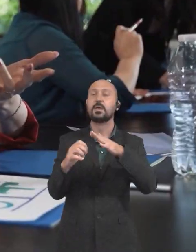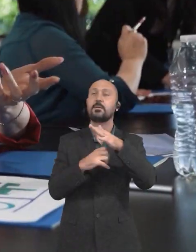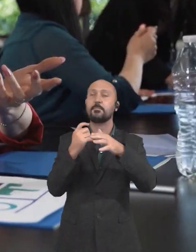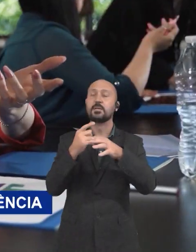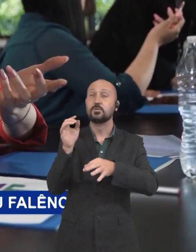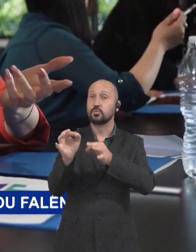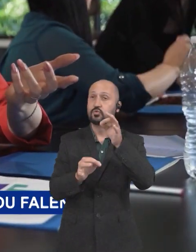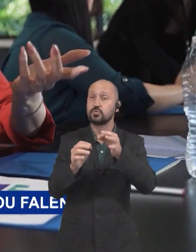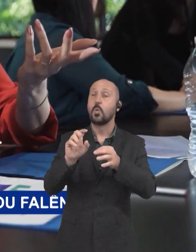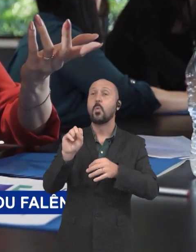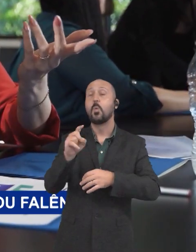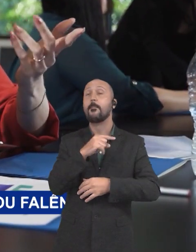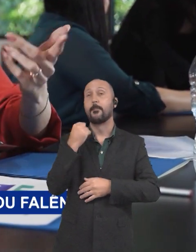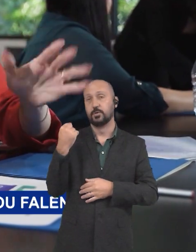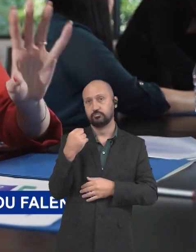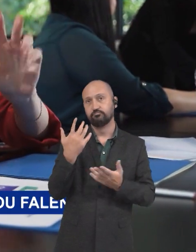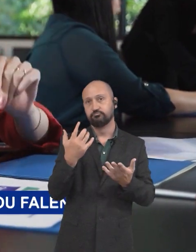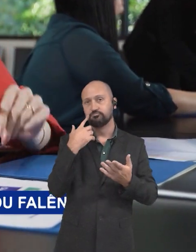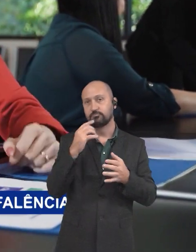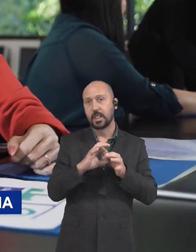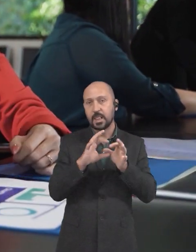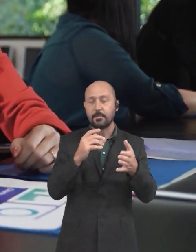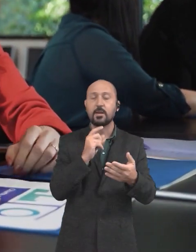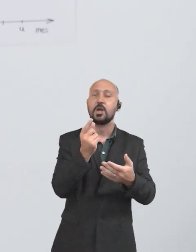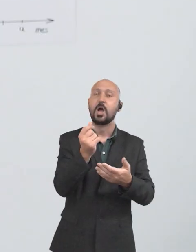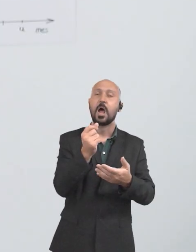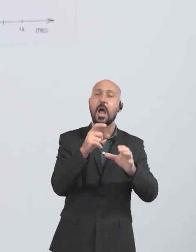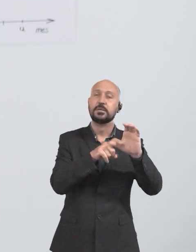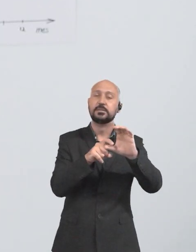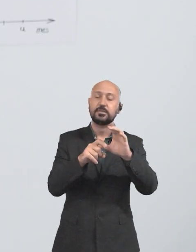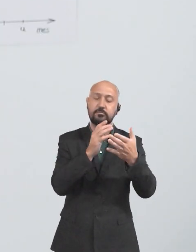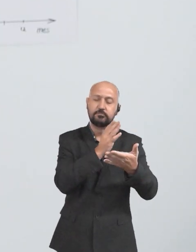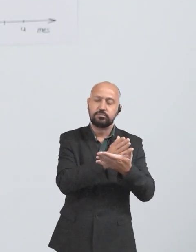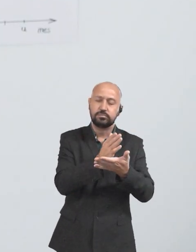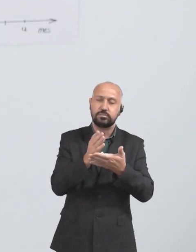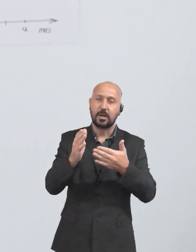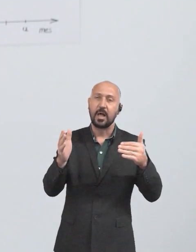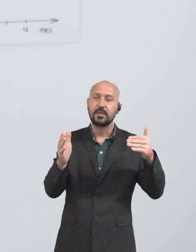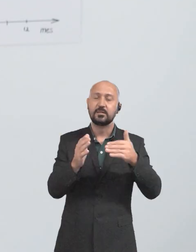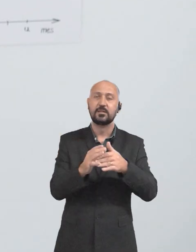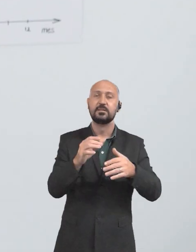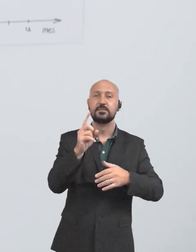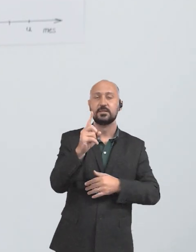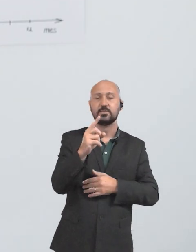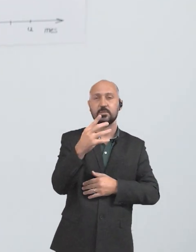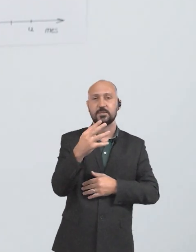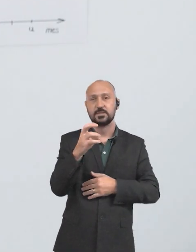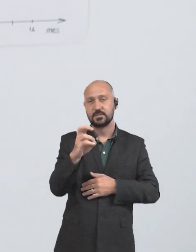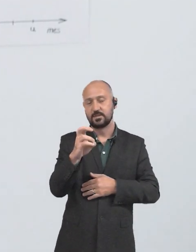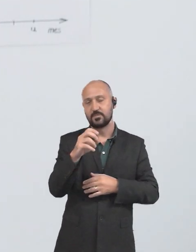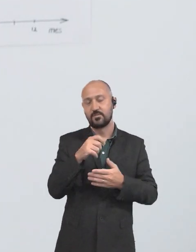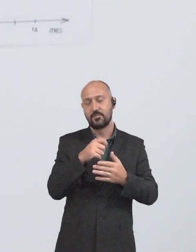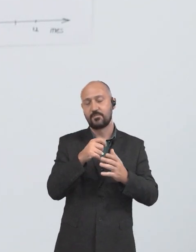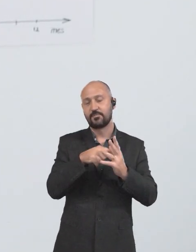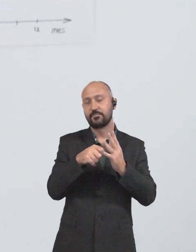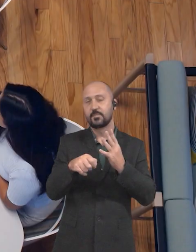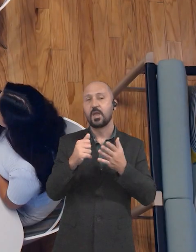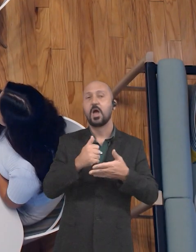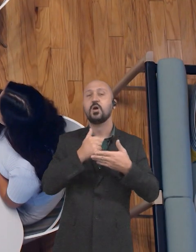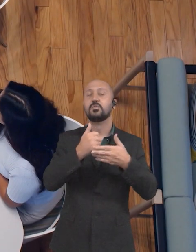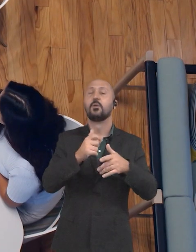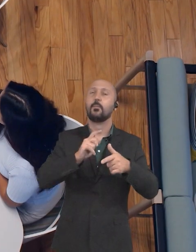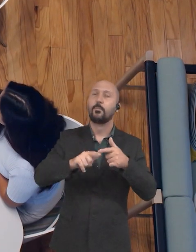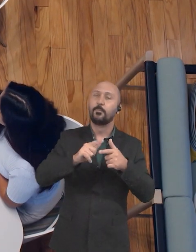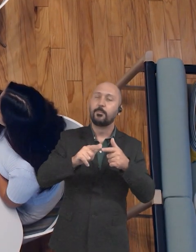MEIs, empresas em recuperação judicial ou falência. Também permite o parcelamento da dívida em até 145 meses